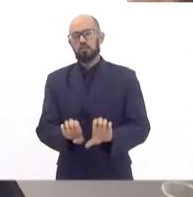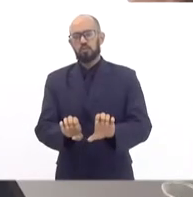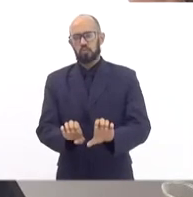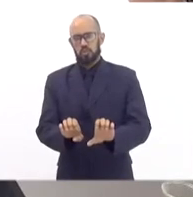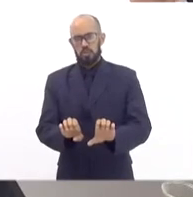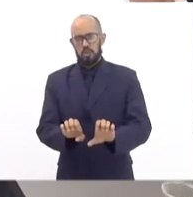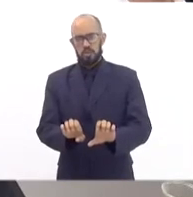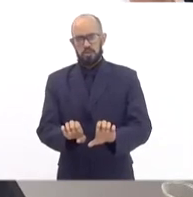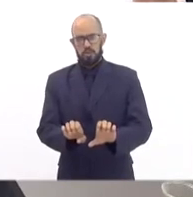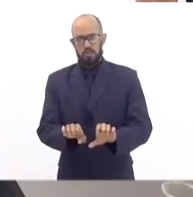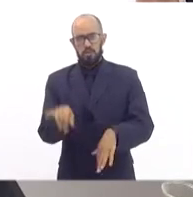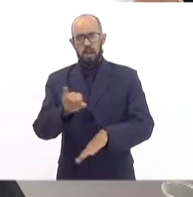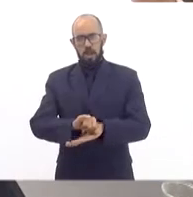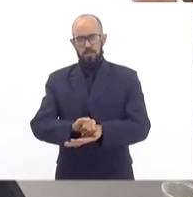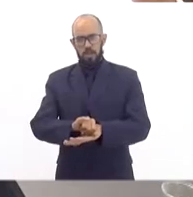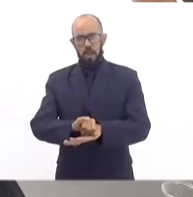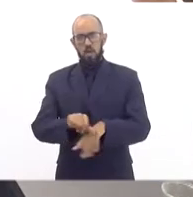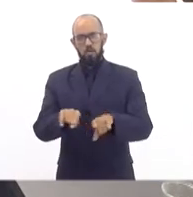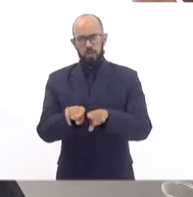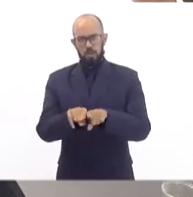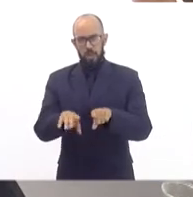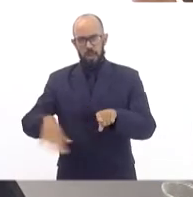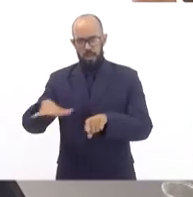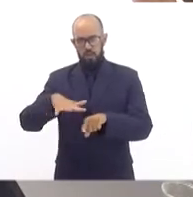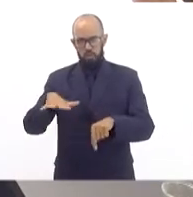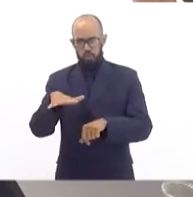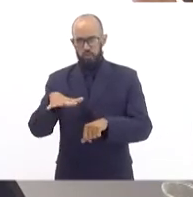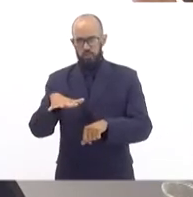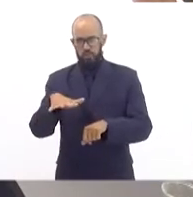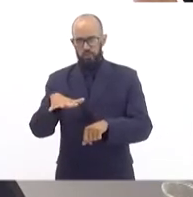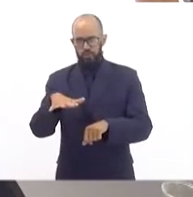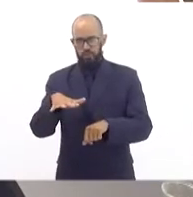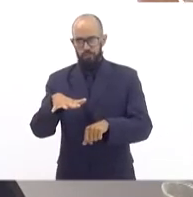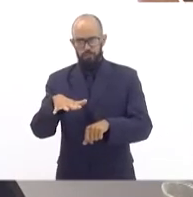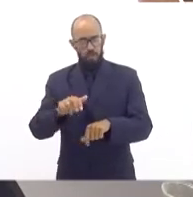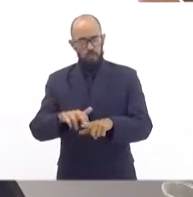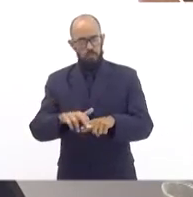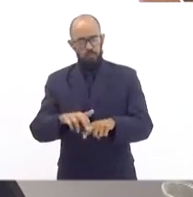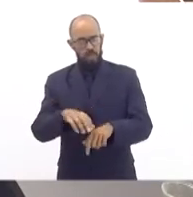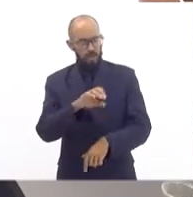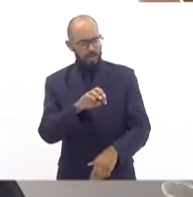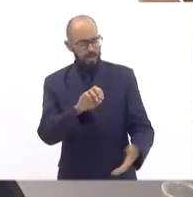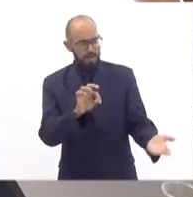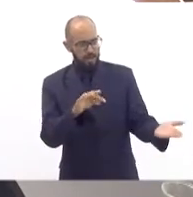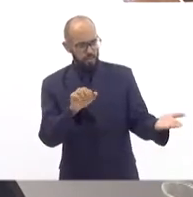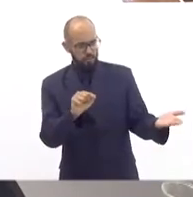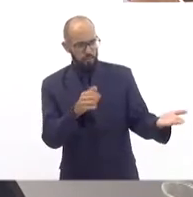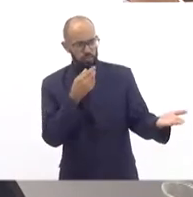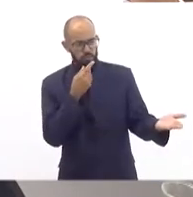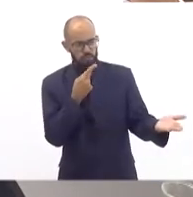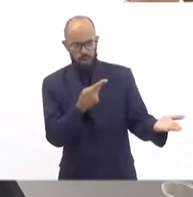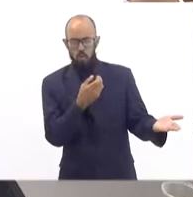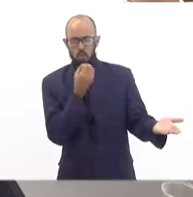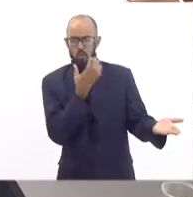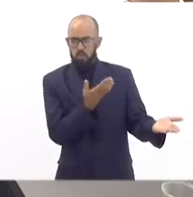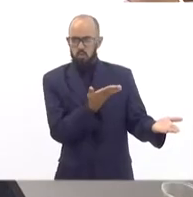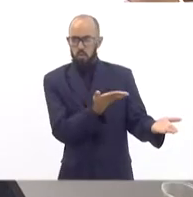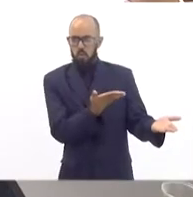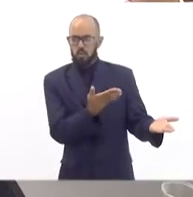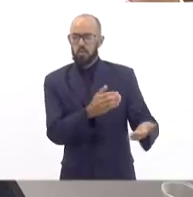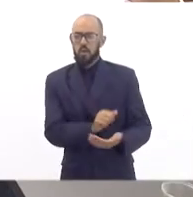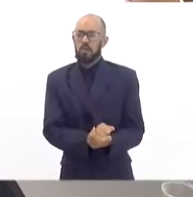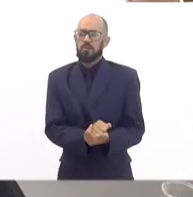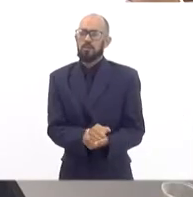metropolitana. Está aí o depoimento da nossa usuária, que não nos deixa mentir. E tem um programa